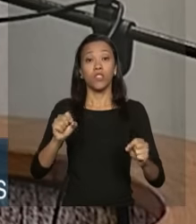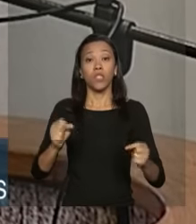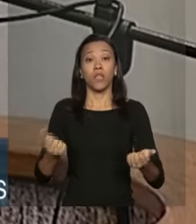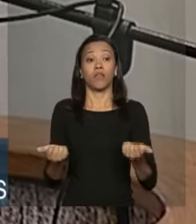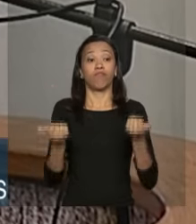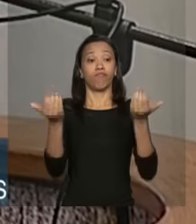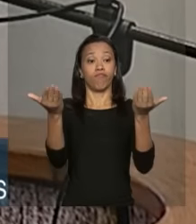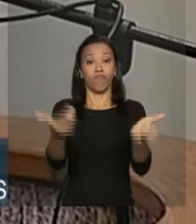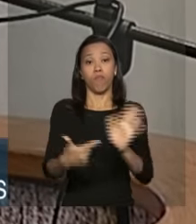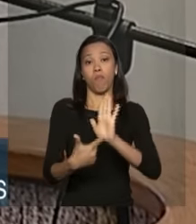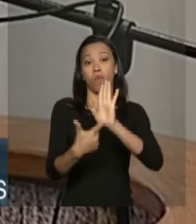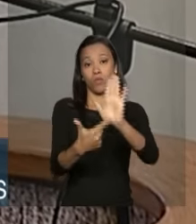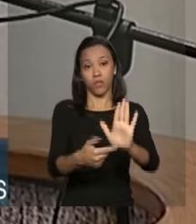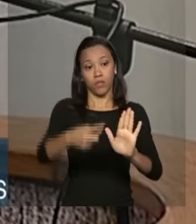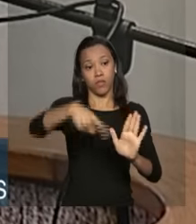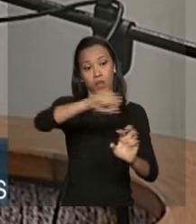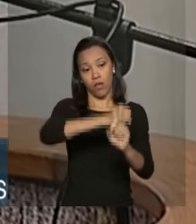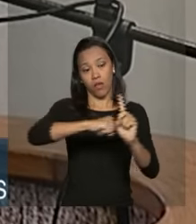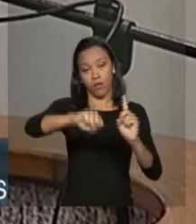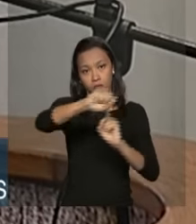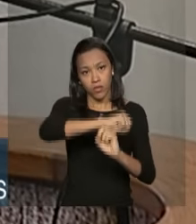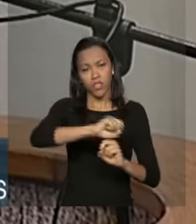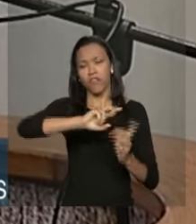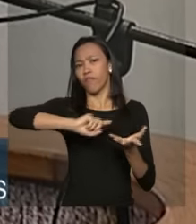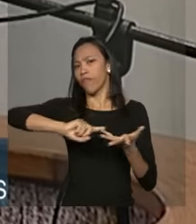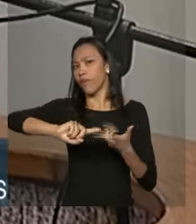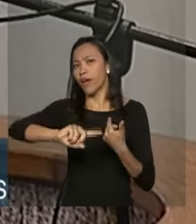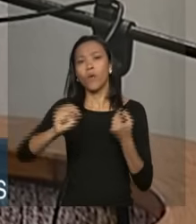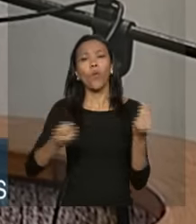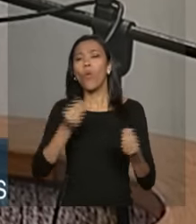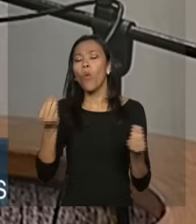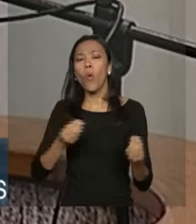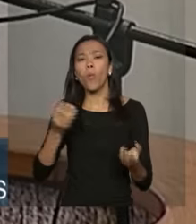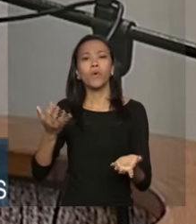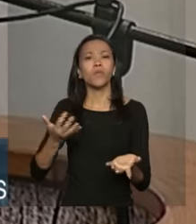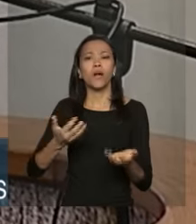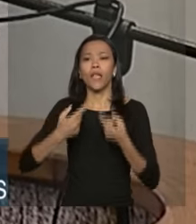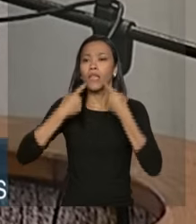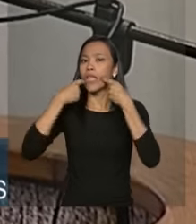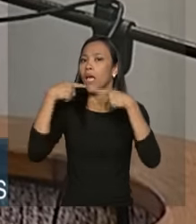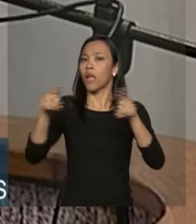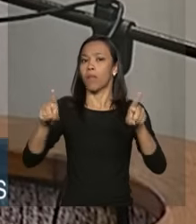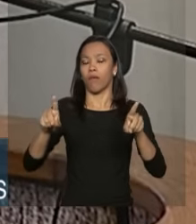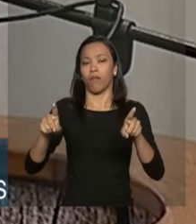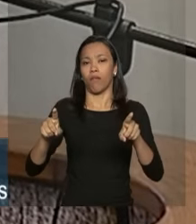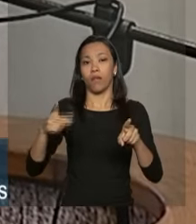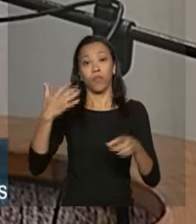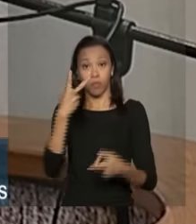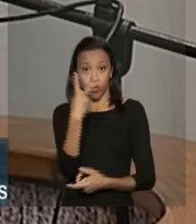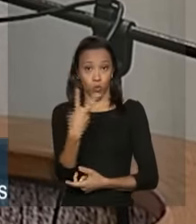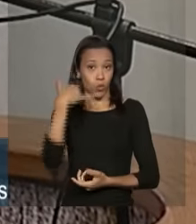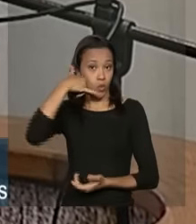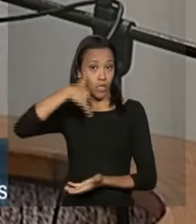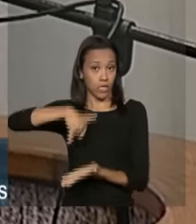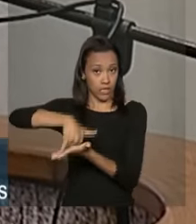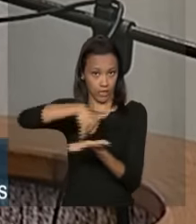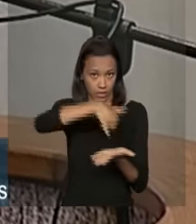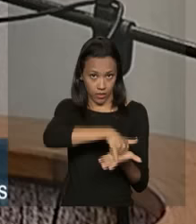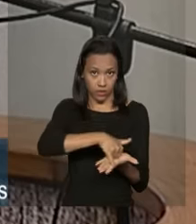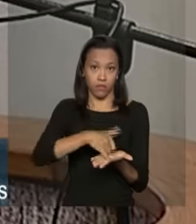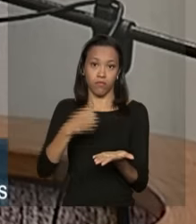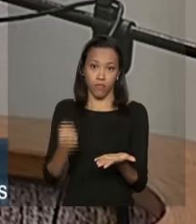população diferentes formas para se fazer uma denúncia como as duas linhas telefônicas